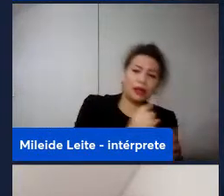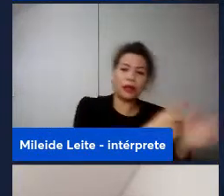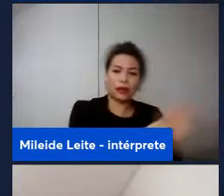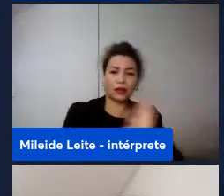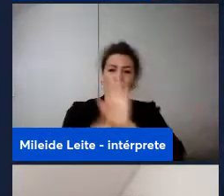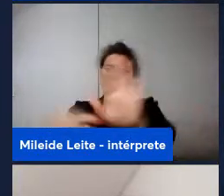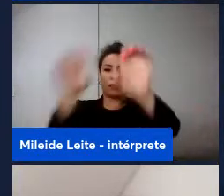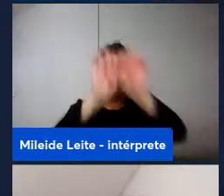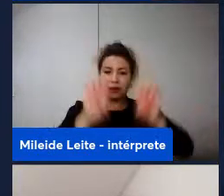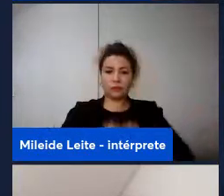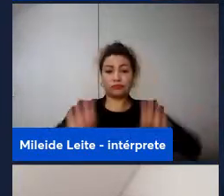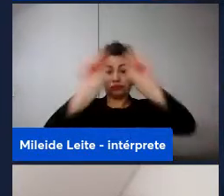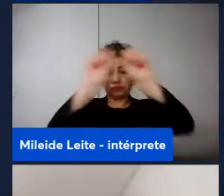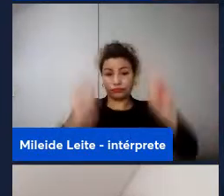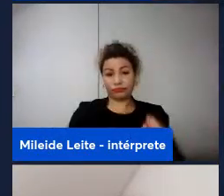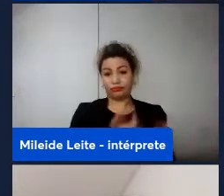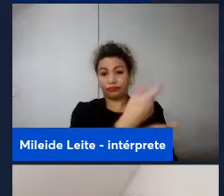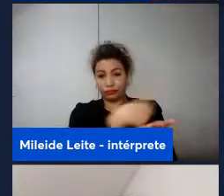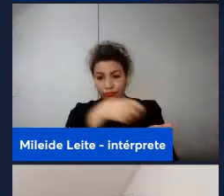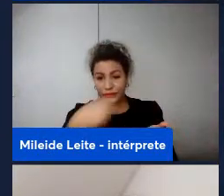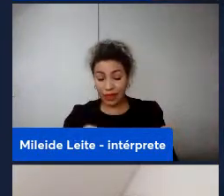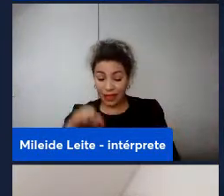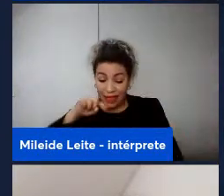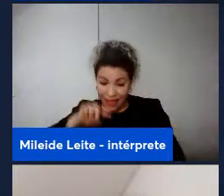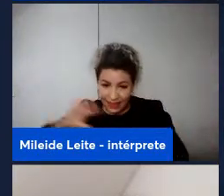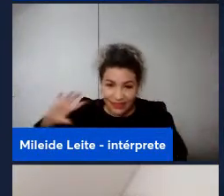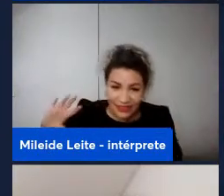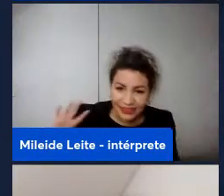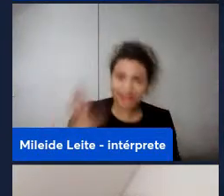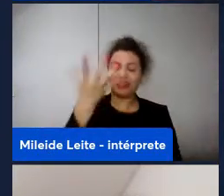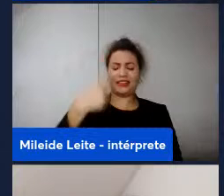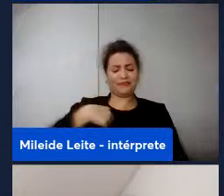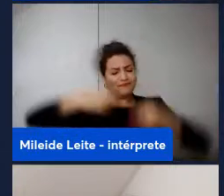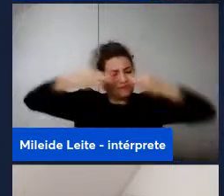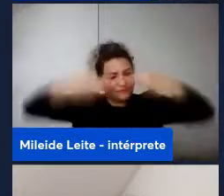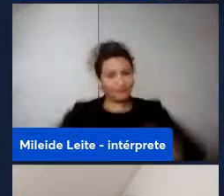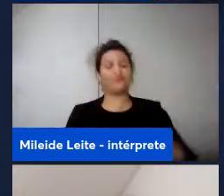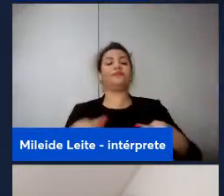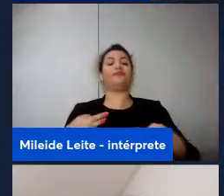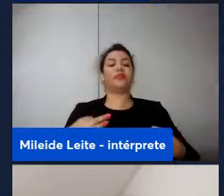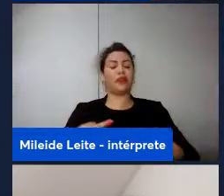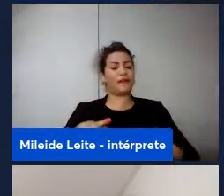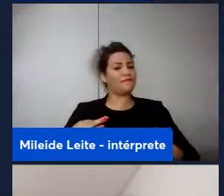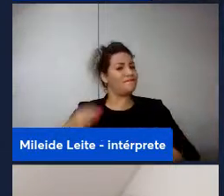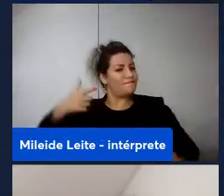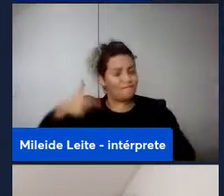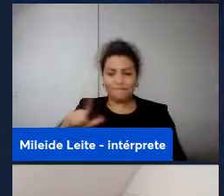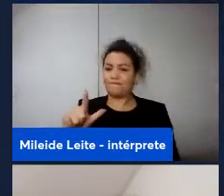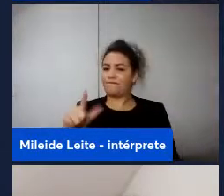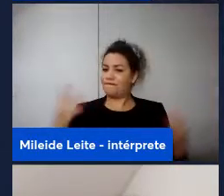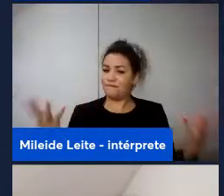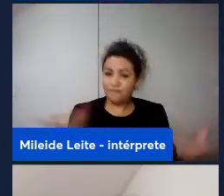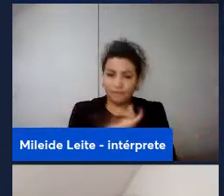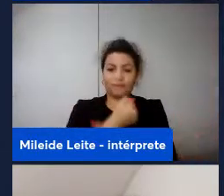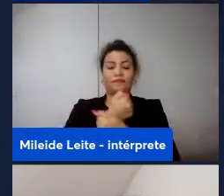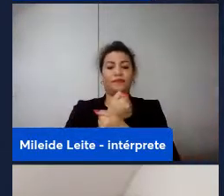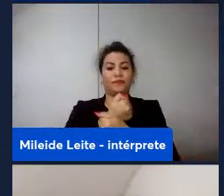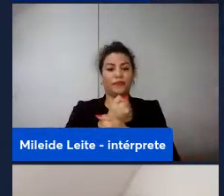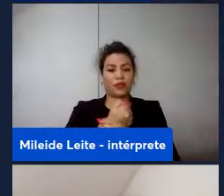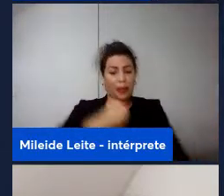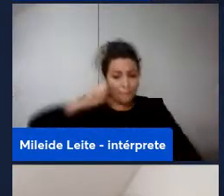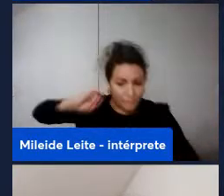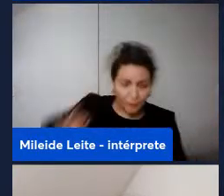estruturada no sistema de escrita. Esse evento, eu estou convicto, será um sucesso e muito